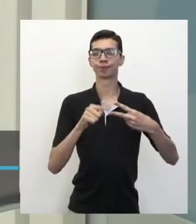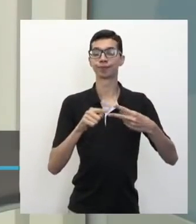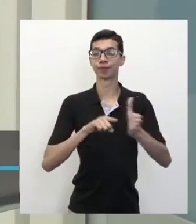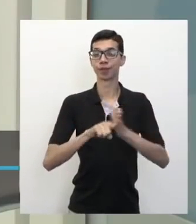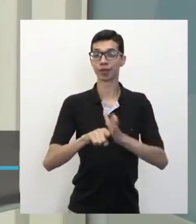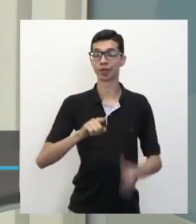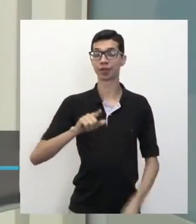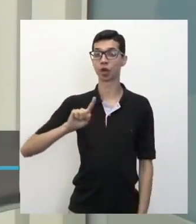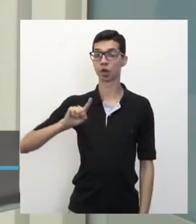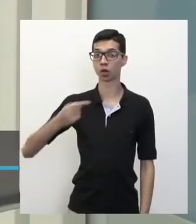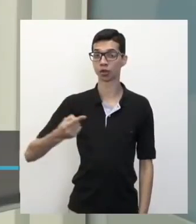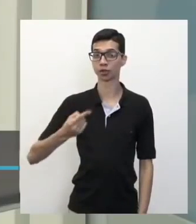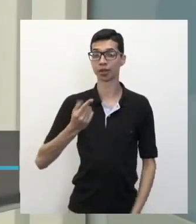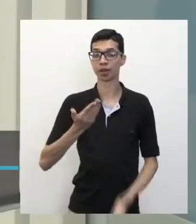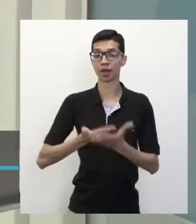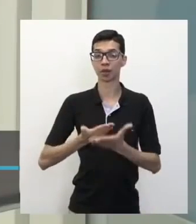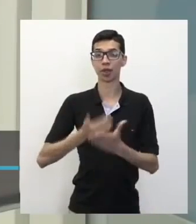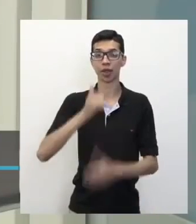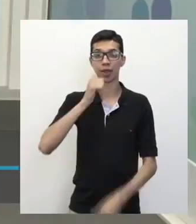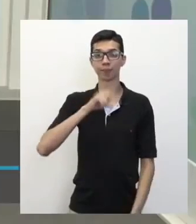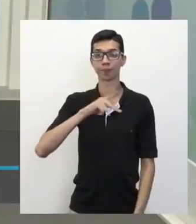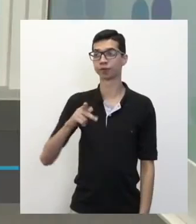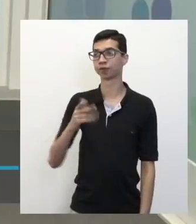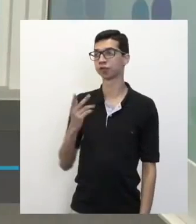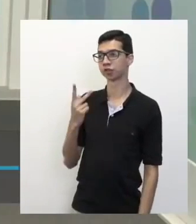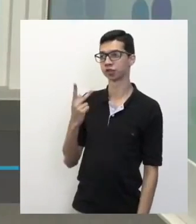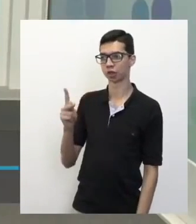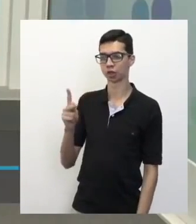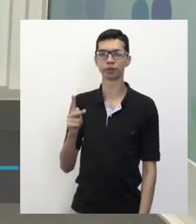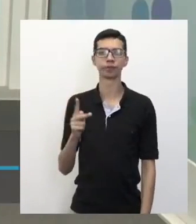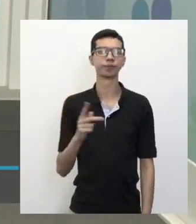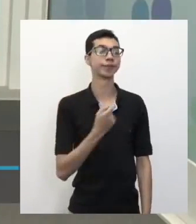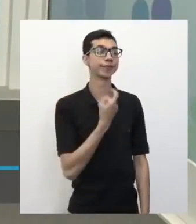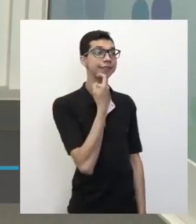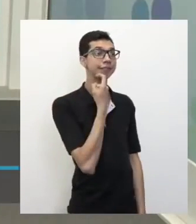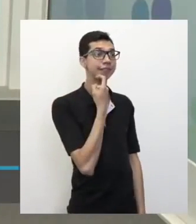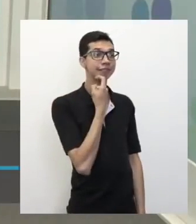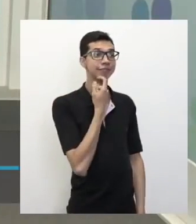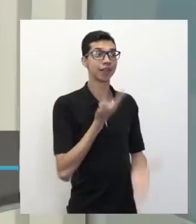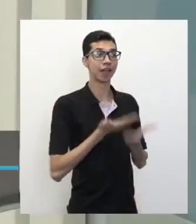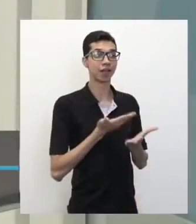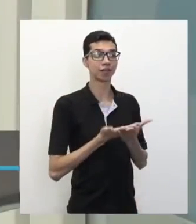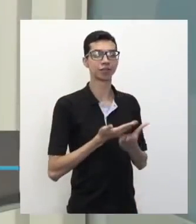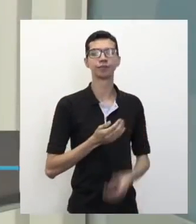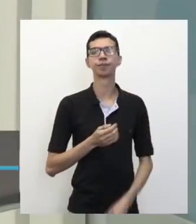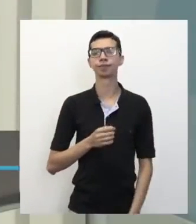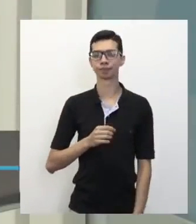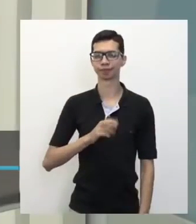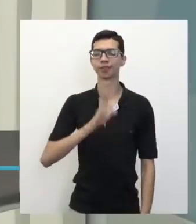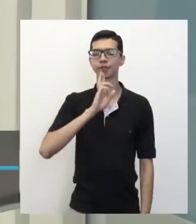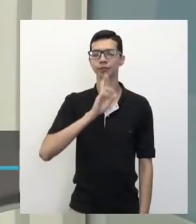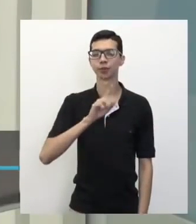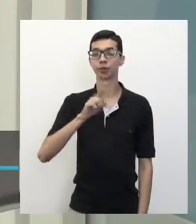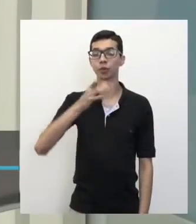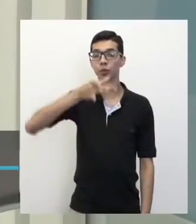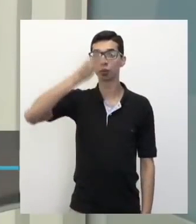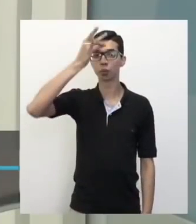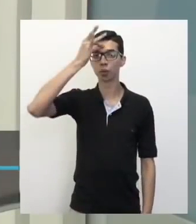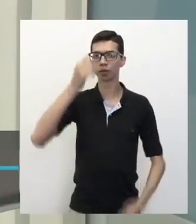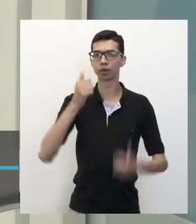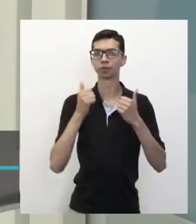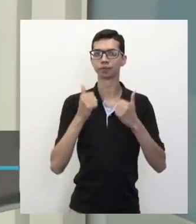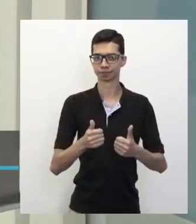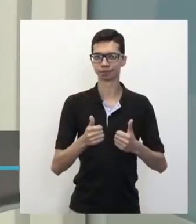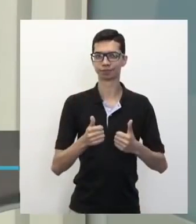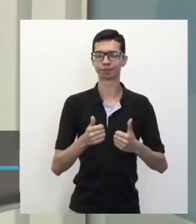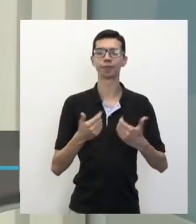aula da professora. Tá? A gente vai fazer na sexta-feira, gente. Isso, e a gente responde isso. Guardem isso com vocês, ok? Então, nós